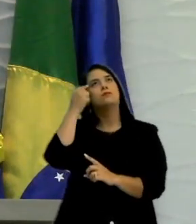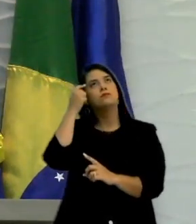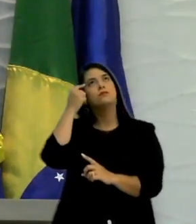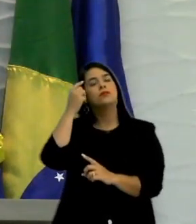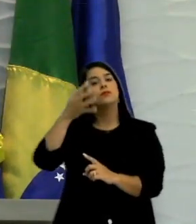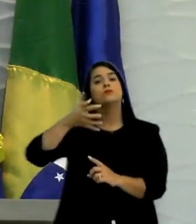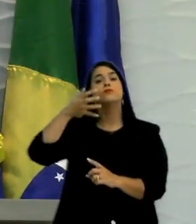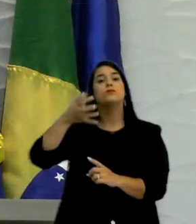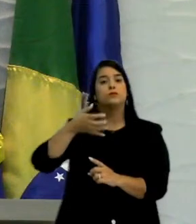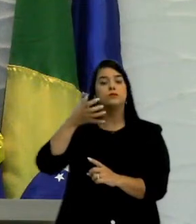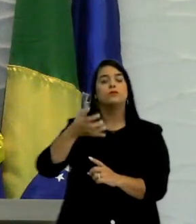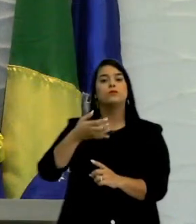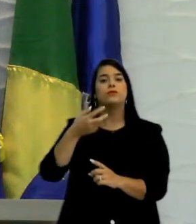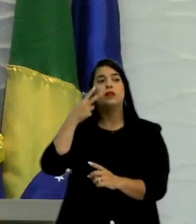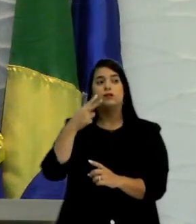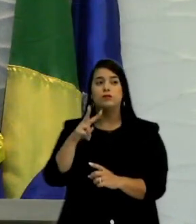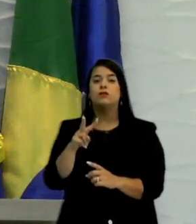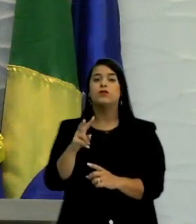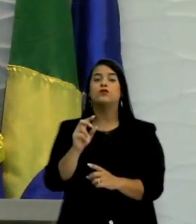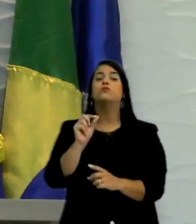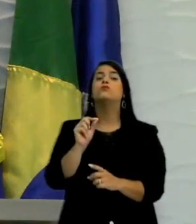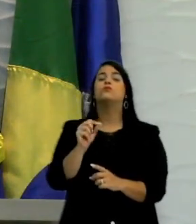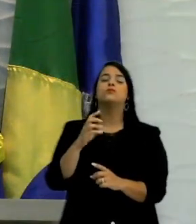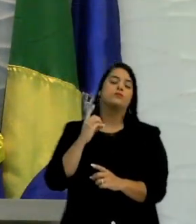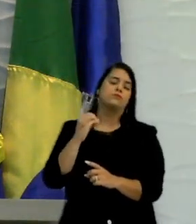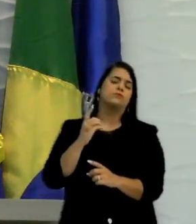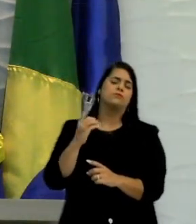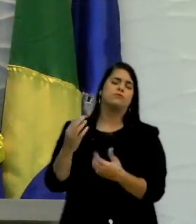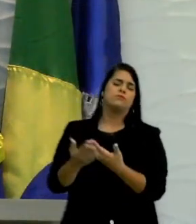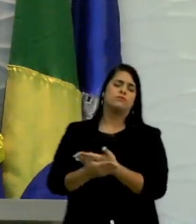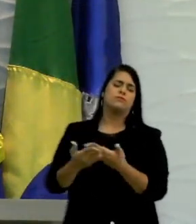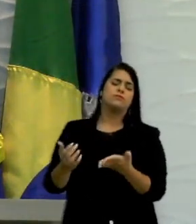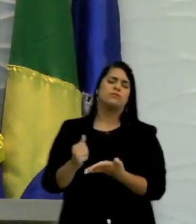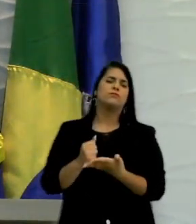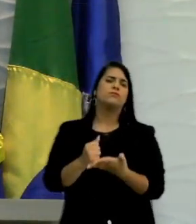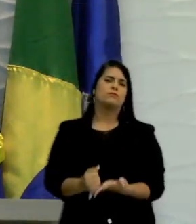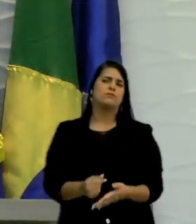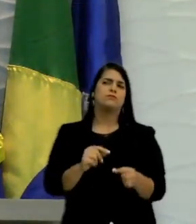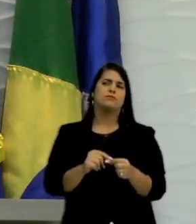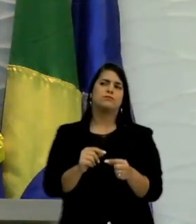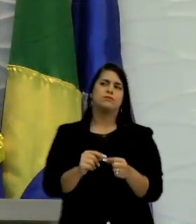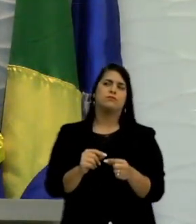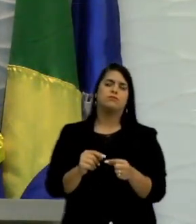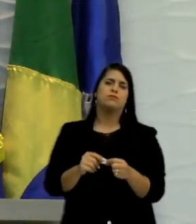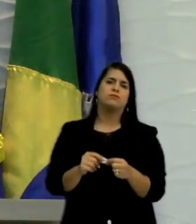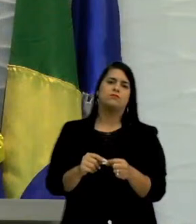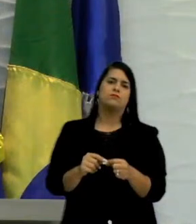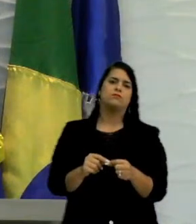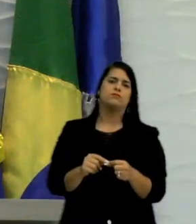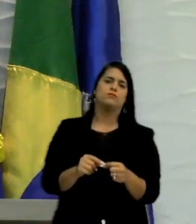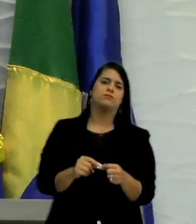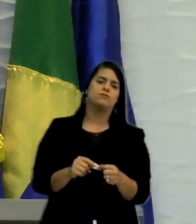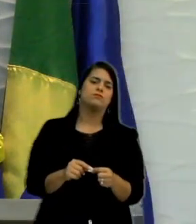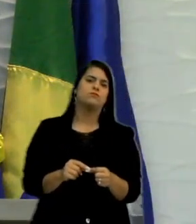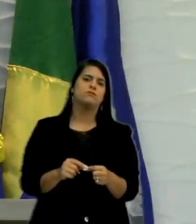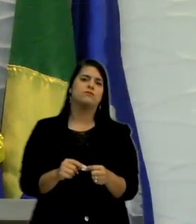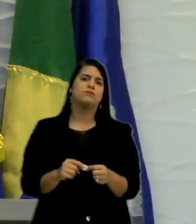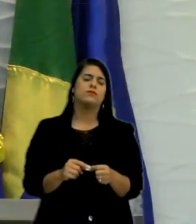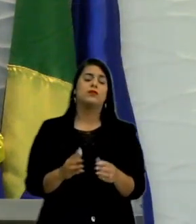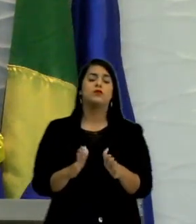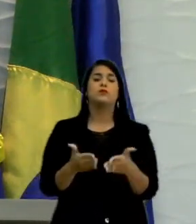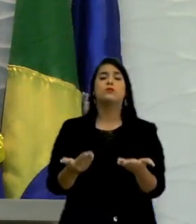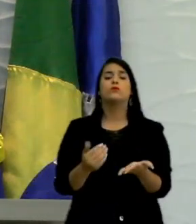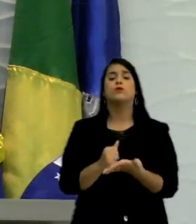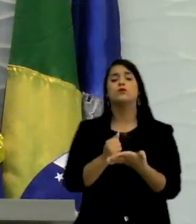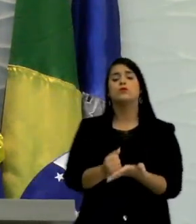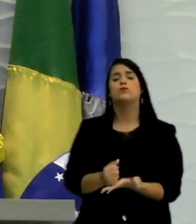vereadores. E vejam o que é que a deputada que eles apoiam faz lá na Assembleia Legislativa de Pernambuco. Qual é o apoio que ela dá a professor? Qual